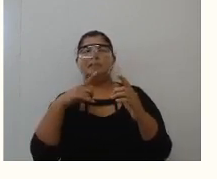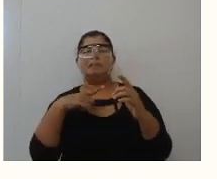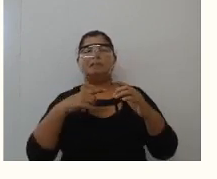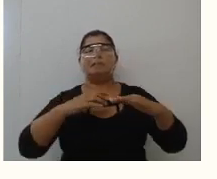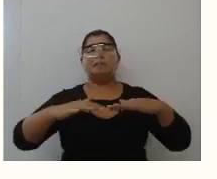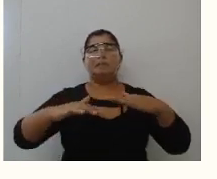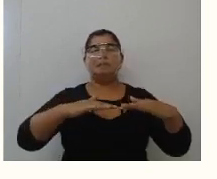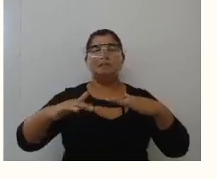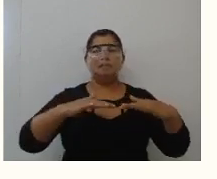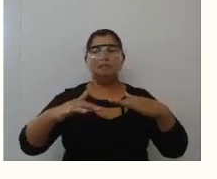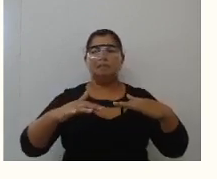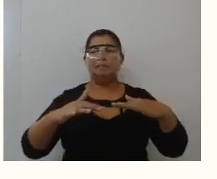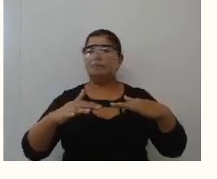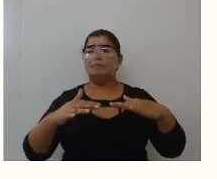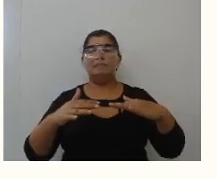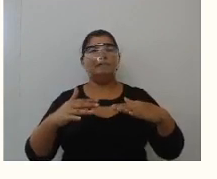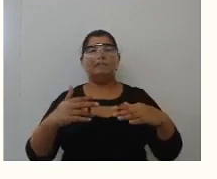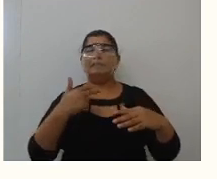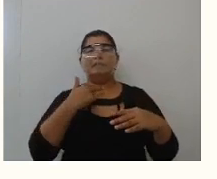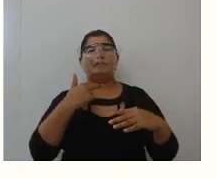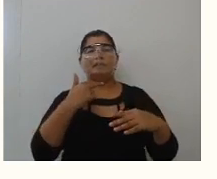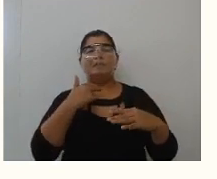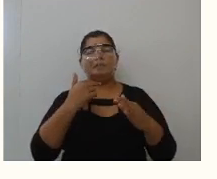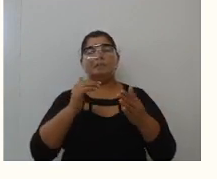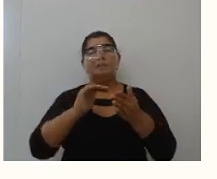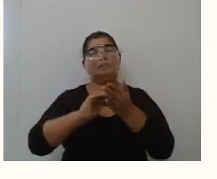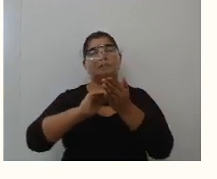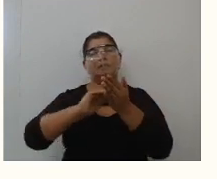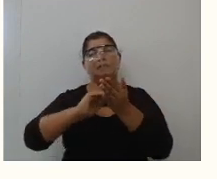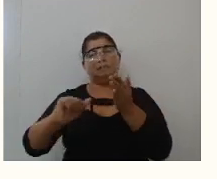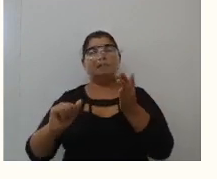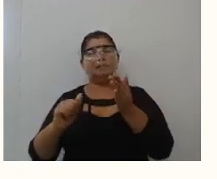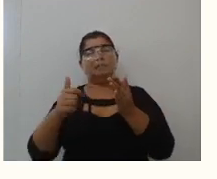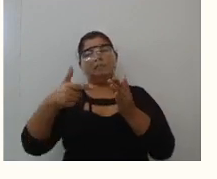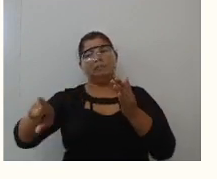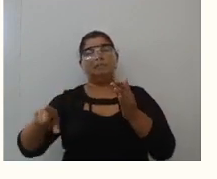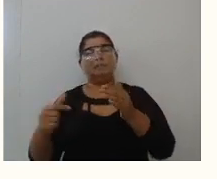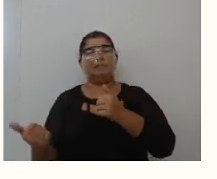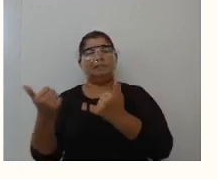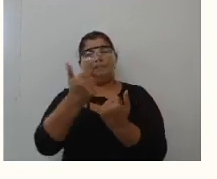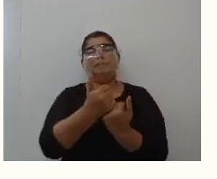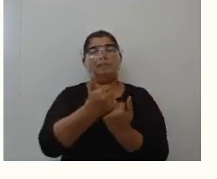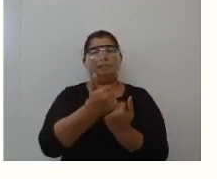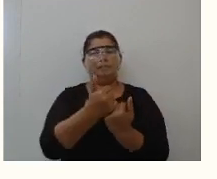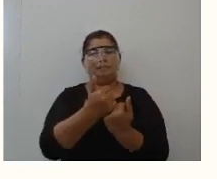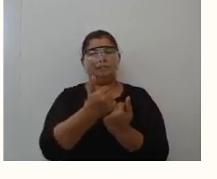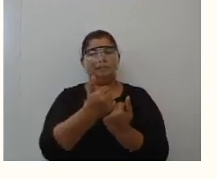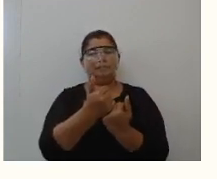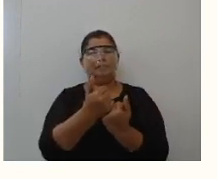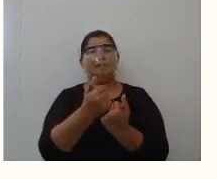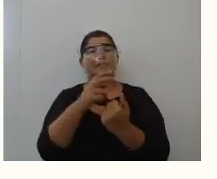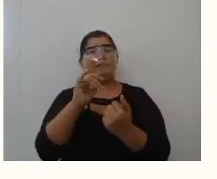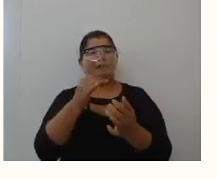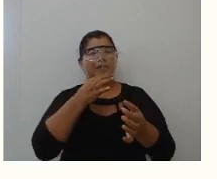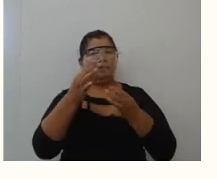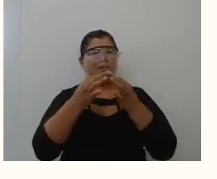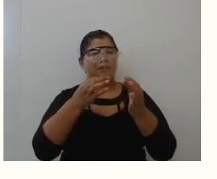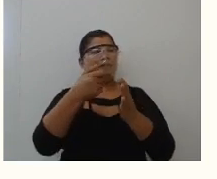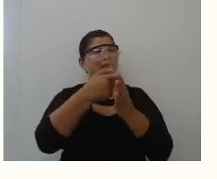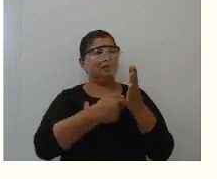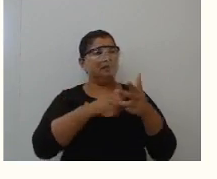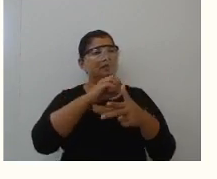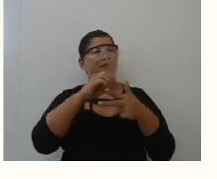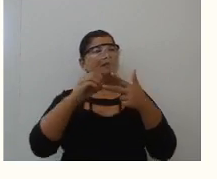ação não tem o poder de eliminar outra. Antes de encerrar nossa aula, vou dar umas dicas de redação para o Enem,